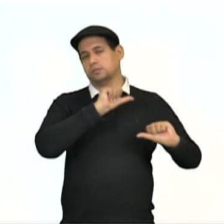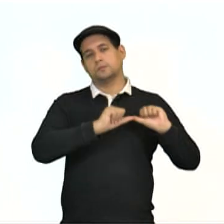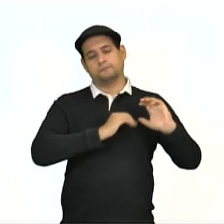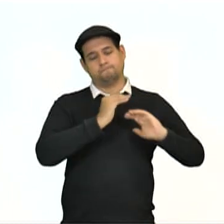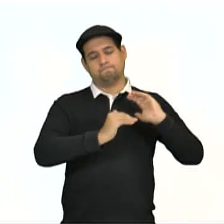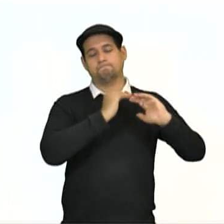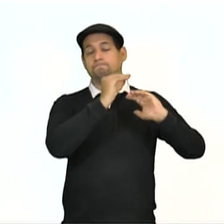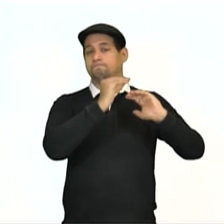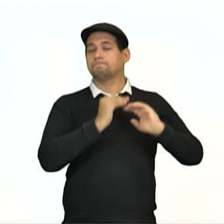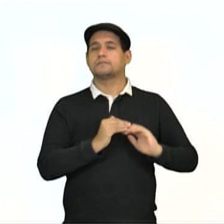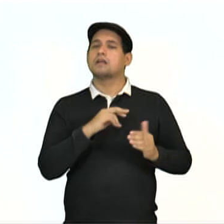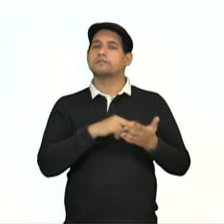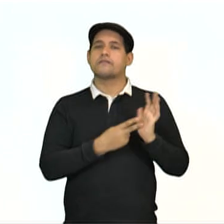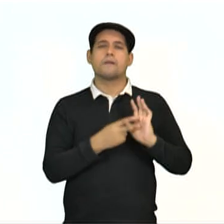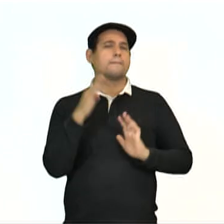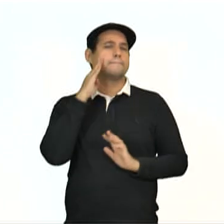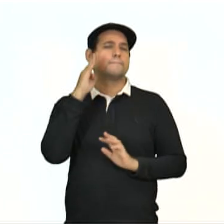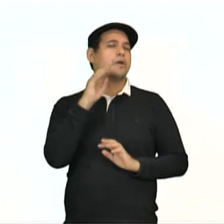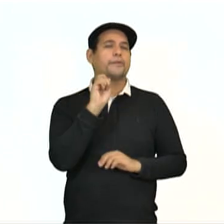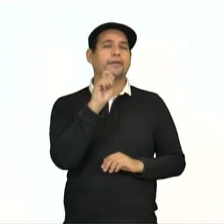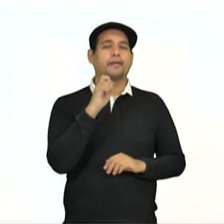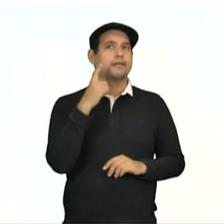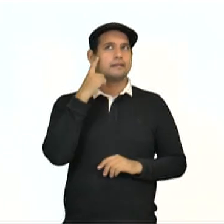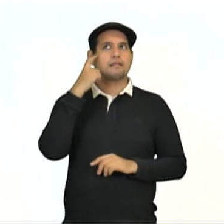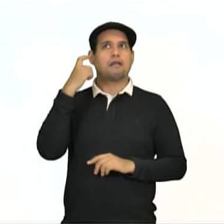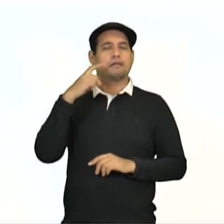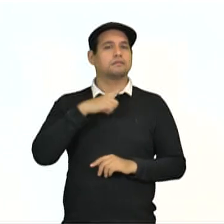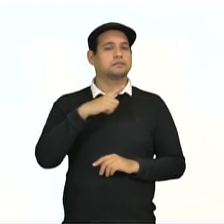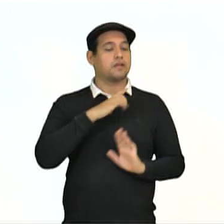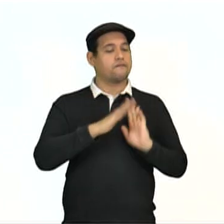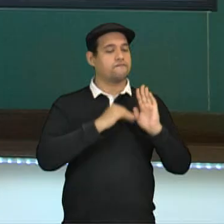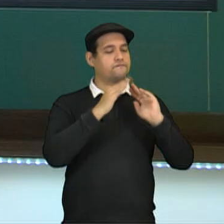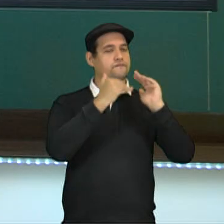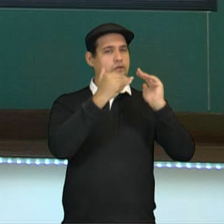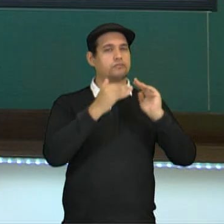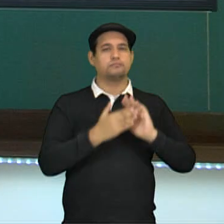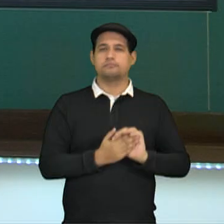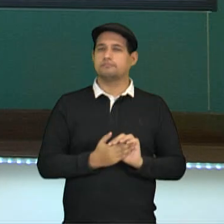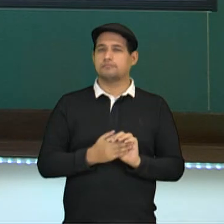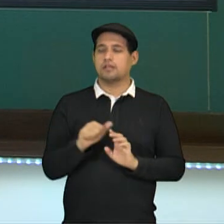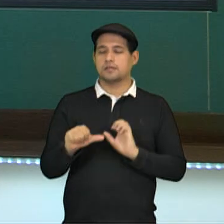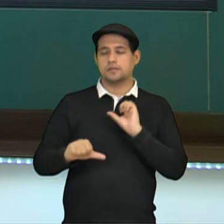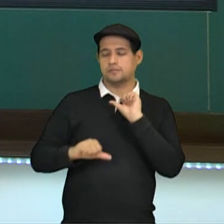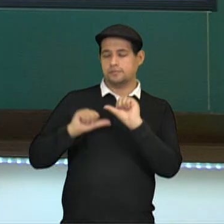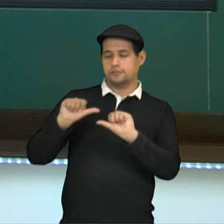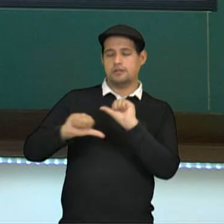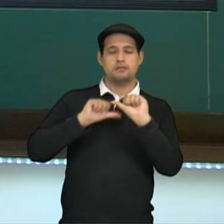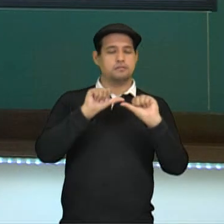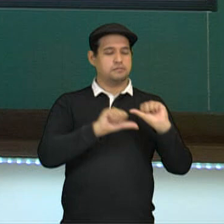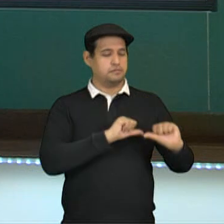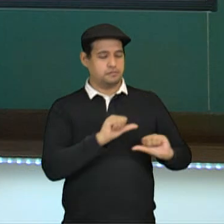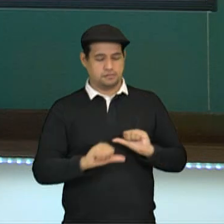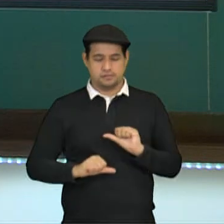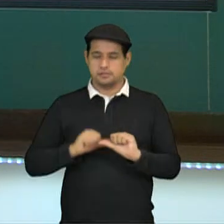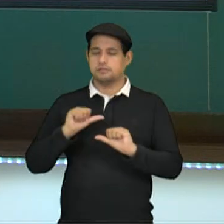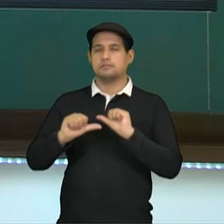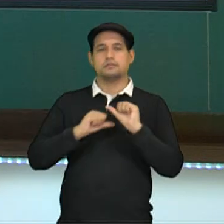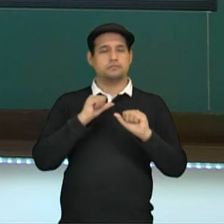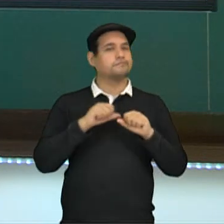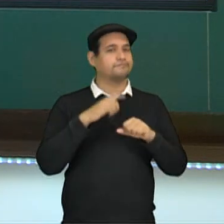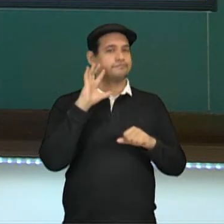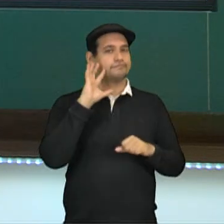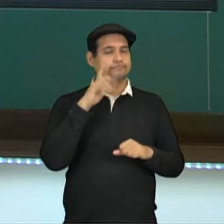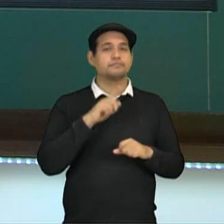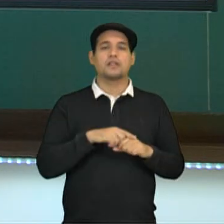tempo. Essa é a principal ideia evolucionista, essas mudanças, essas